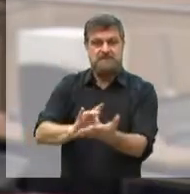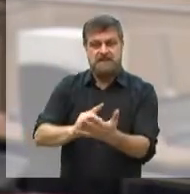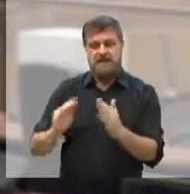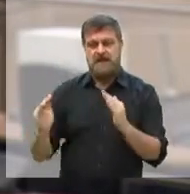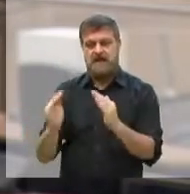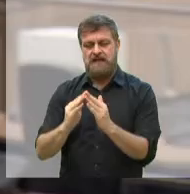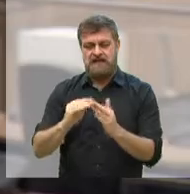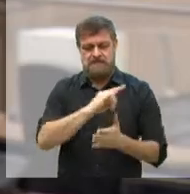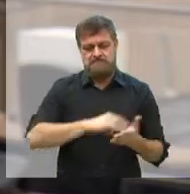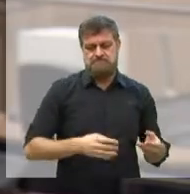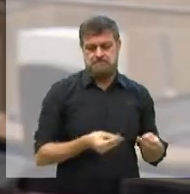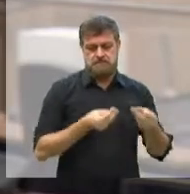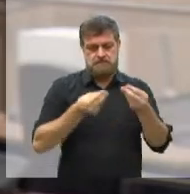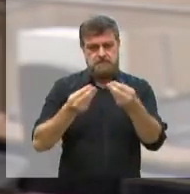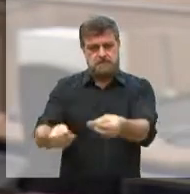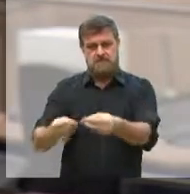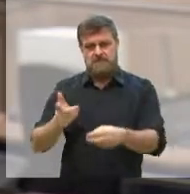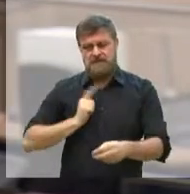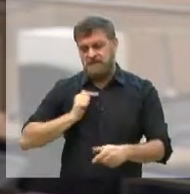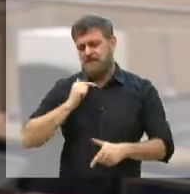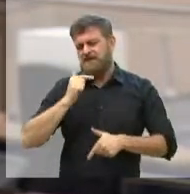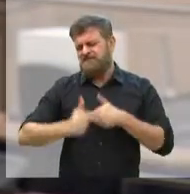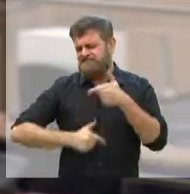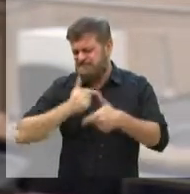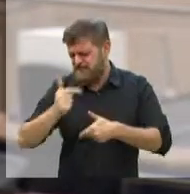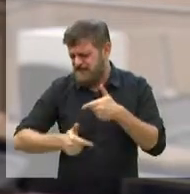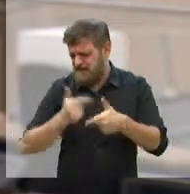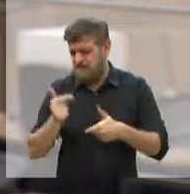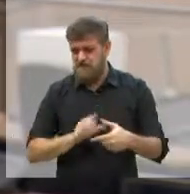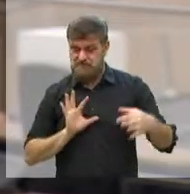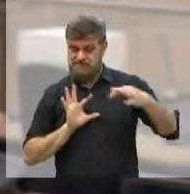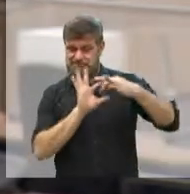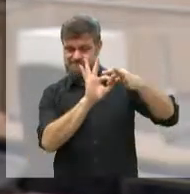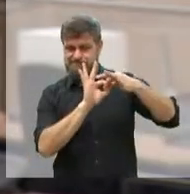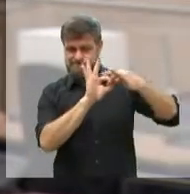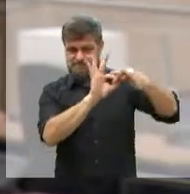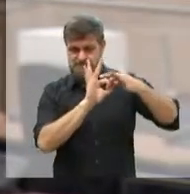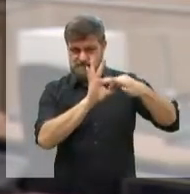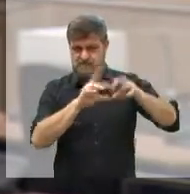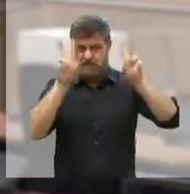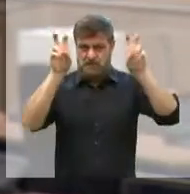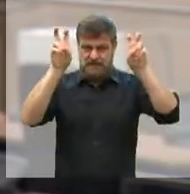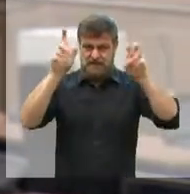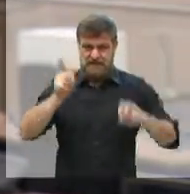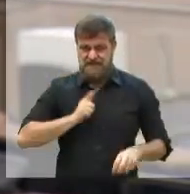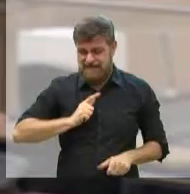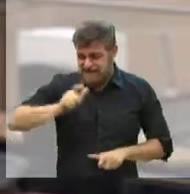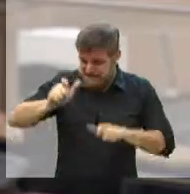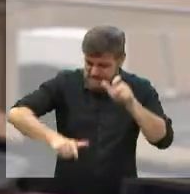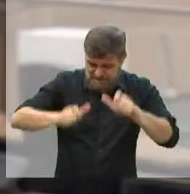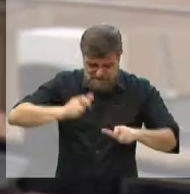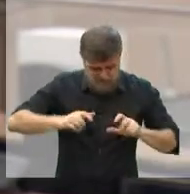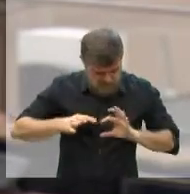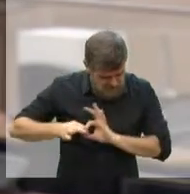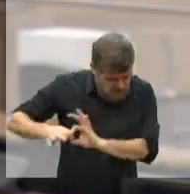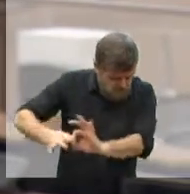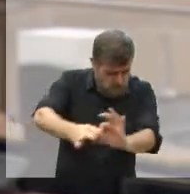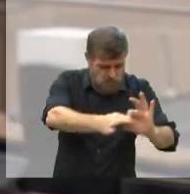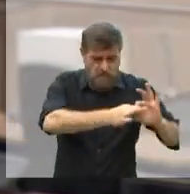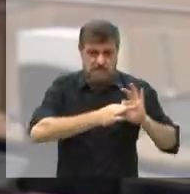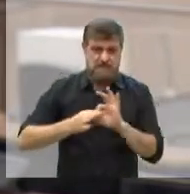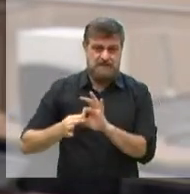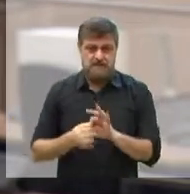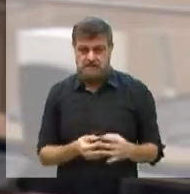direito. É um trabalho a quatro mãos, eu tenho costume de dizer a quatro mãos, entre aspas, porque tem que ser todas as mãos. Não